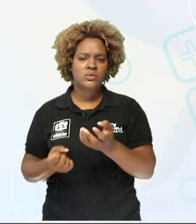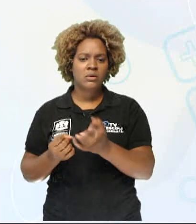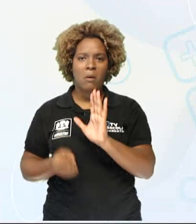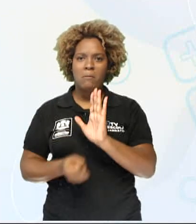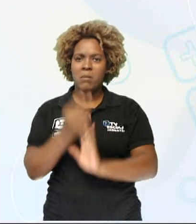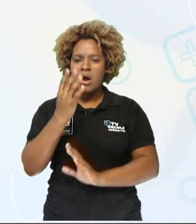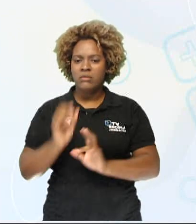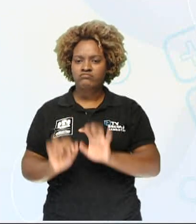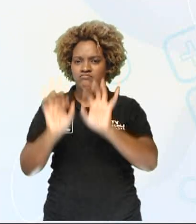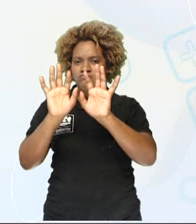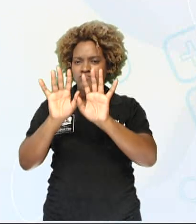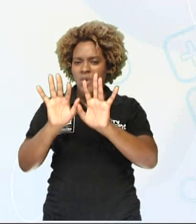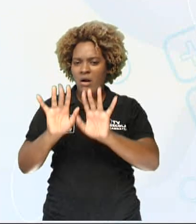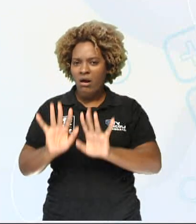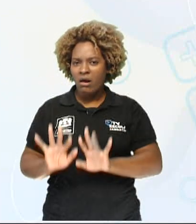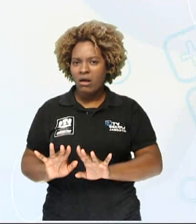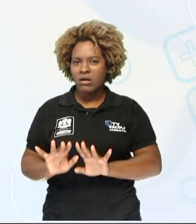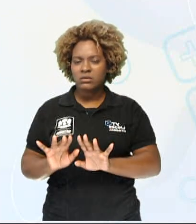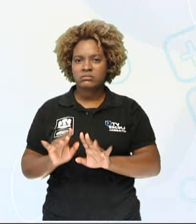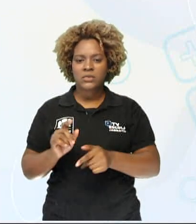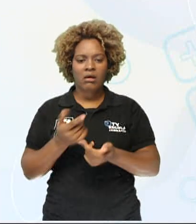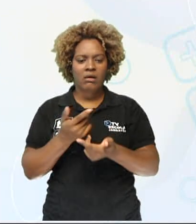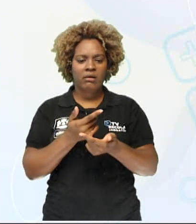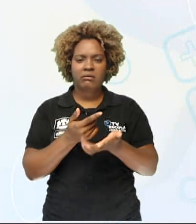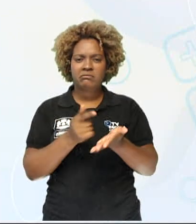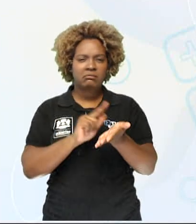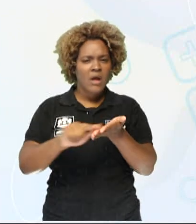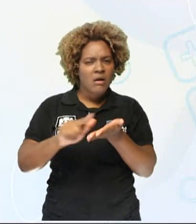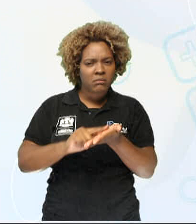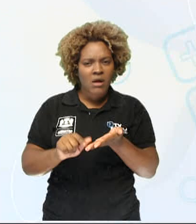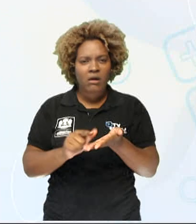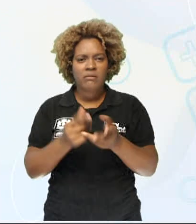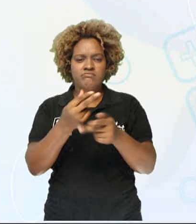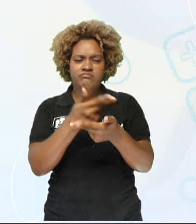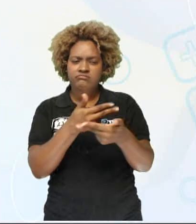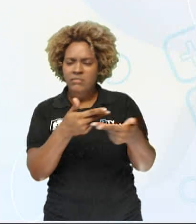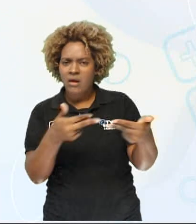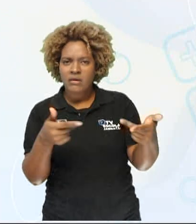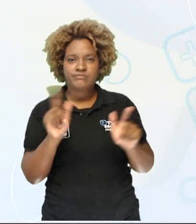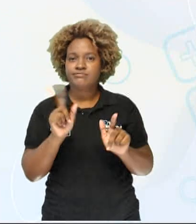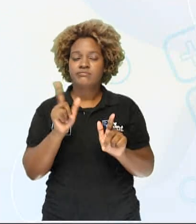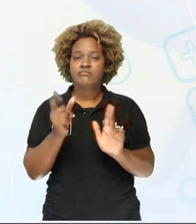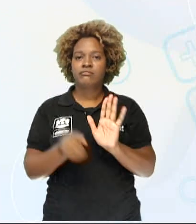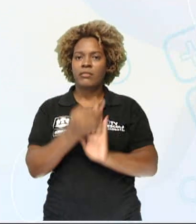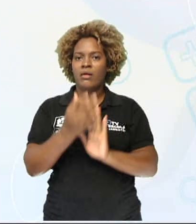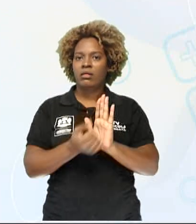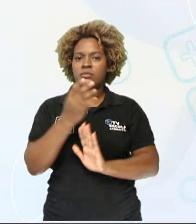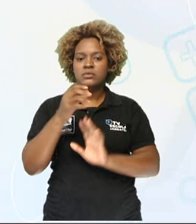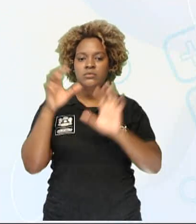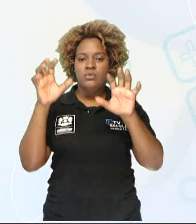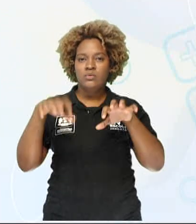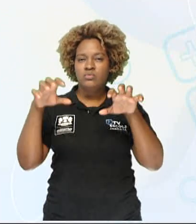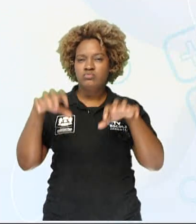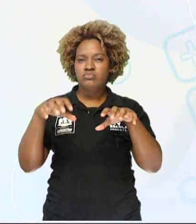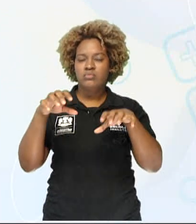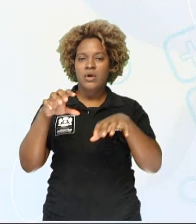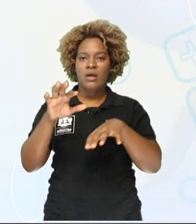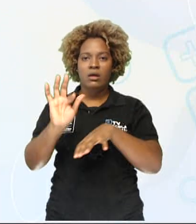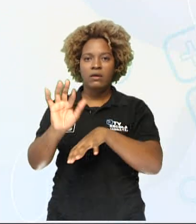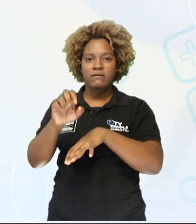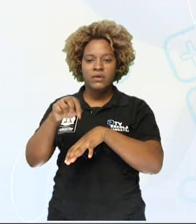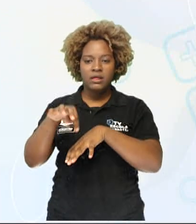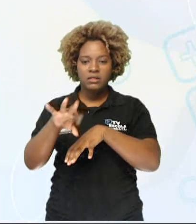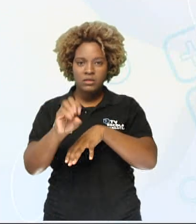não produz resíduos e não produz efeito estufa, como o gás carbônico. Ela